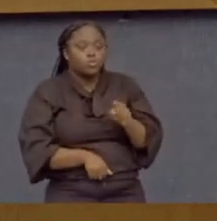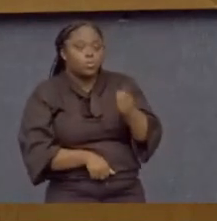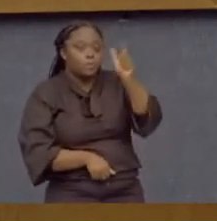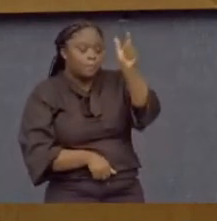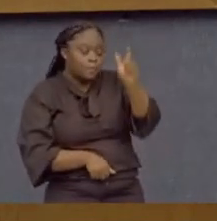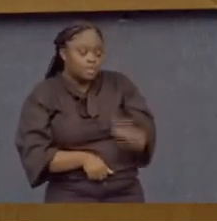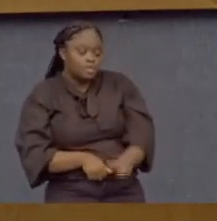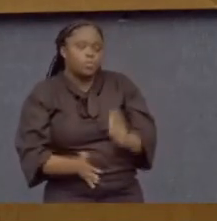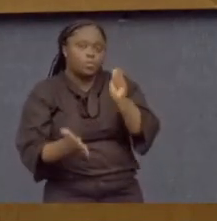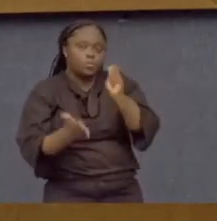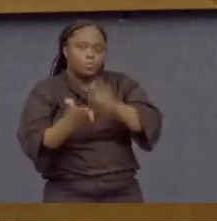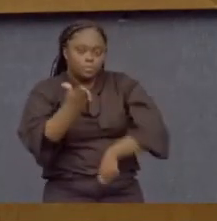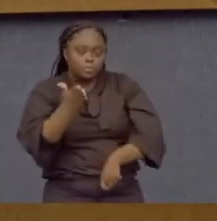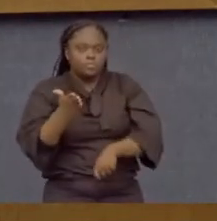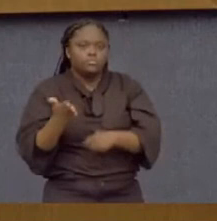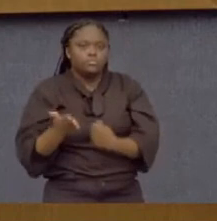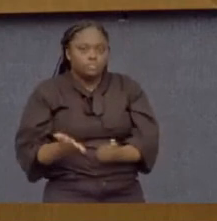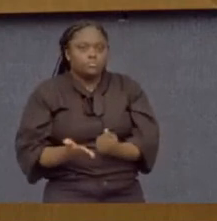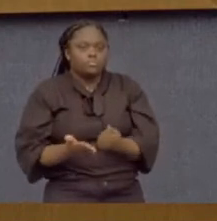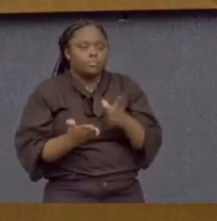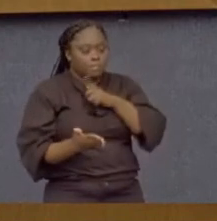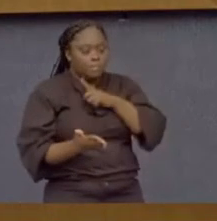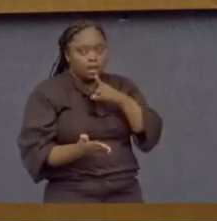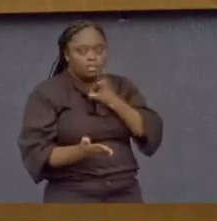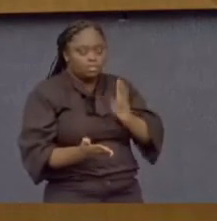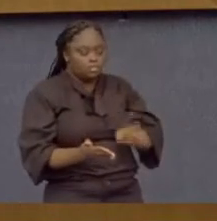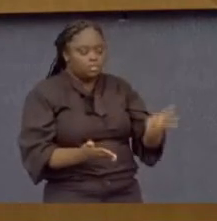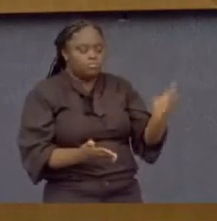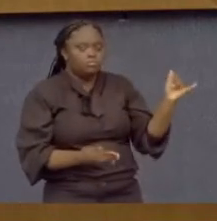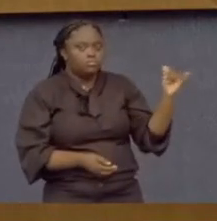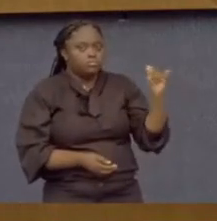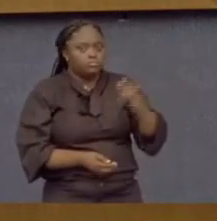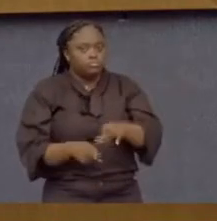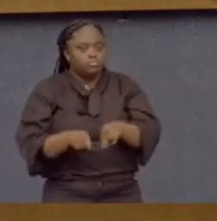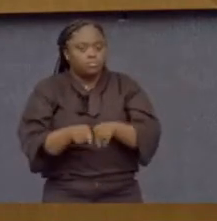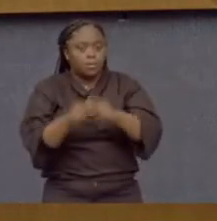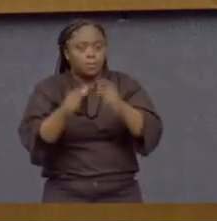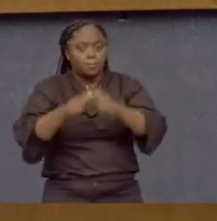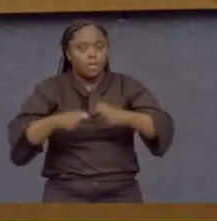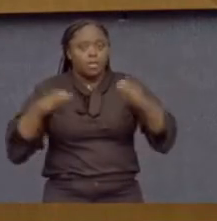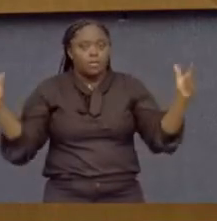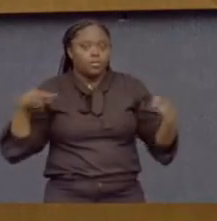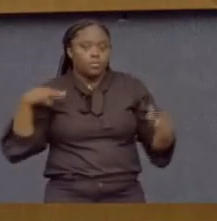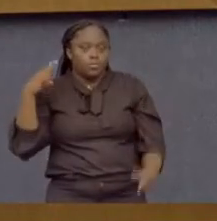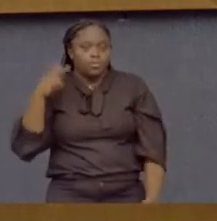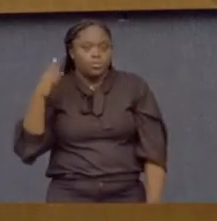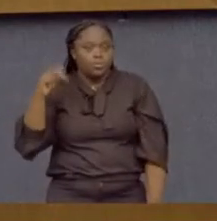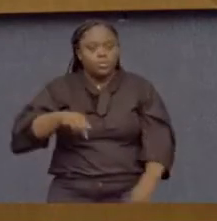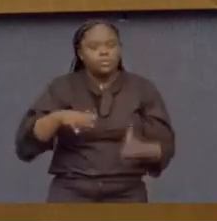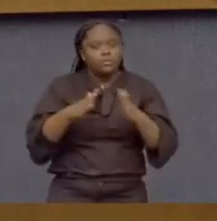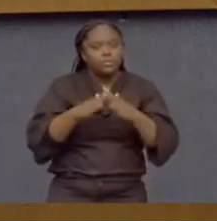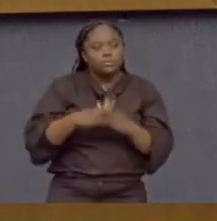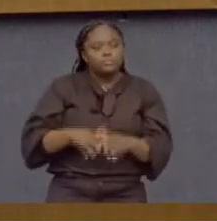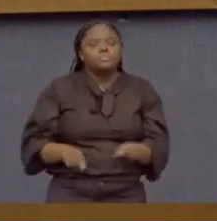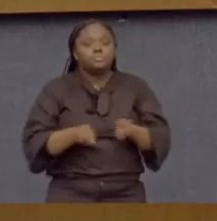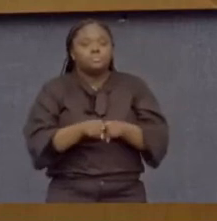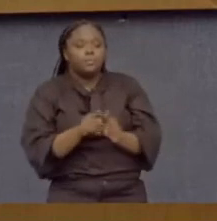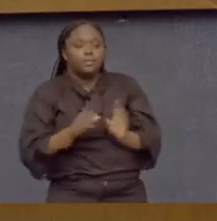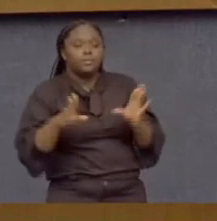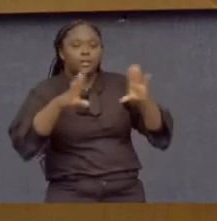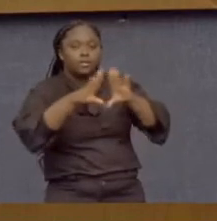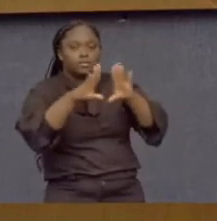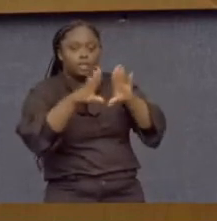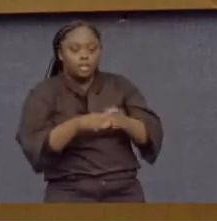assinaram abaixo-assinado pró-aeroporto, além do apoio da maioria dos parlamentares dessa casa, da Assembleia